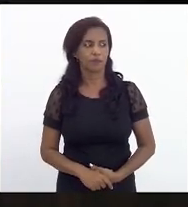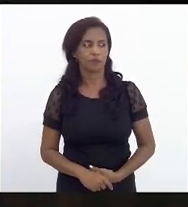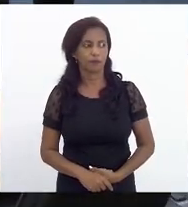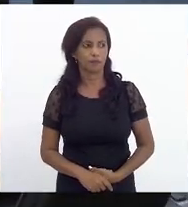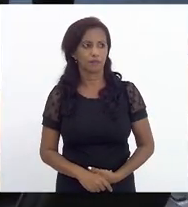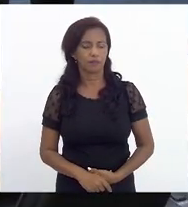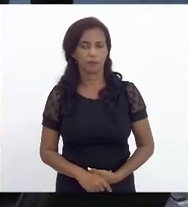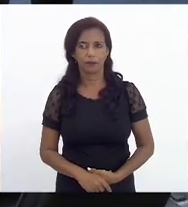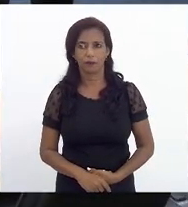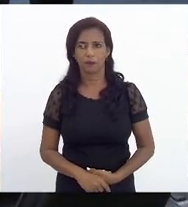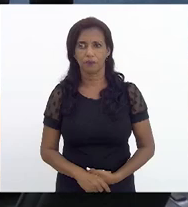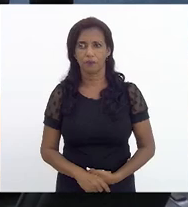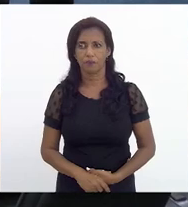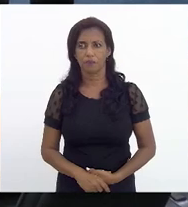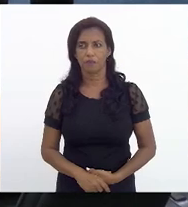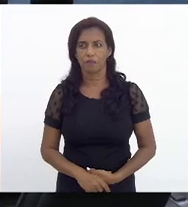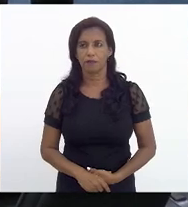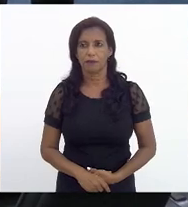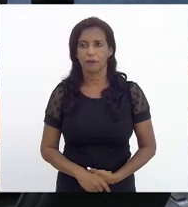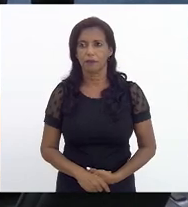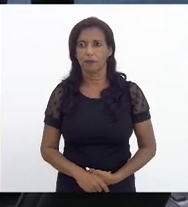casa, pela competência.